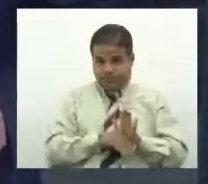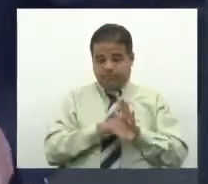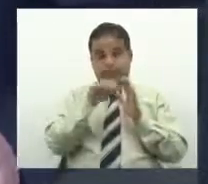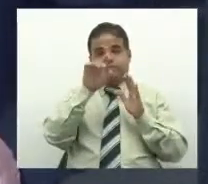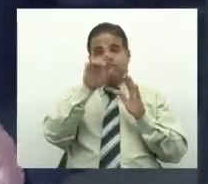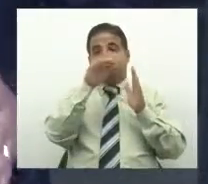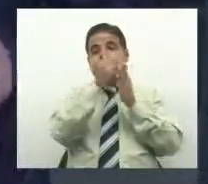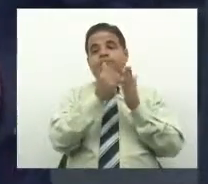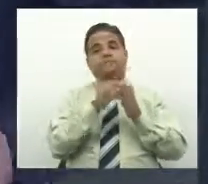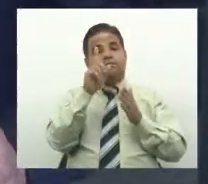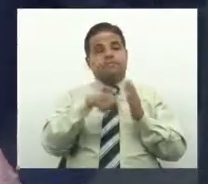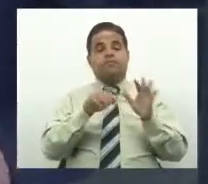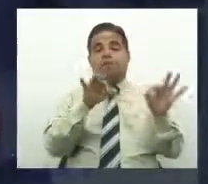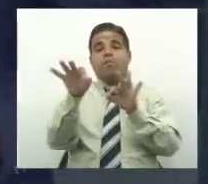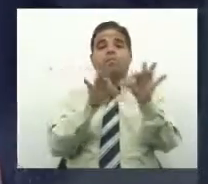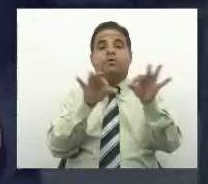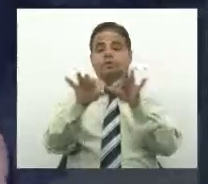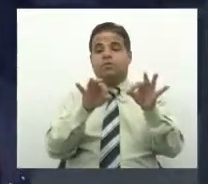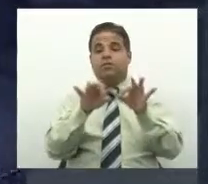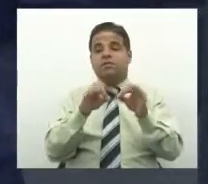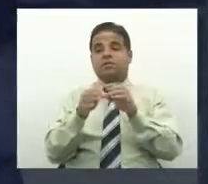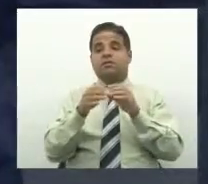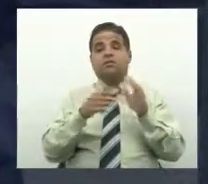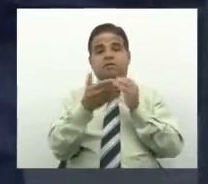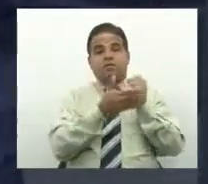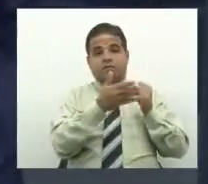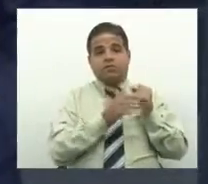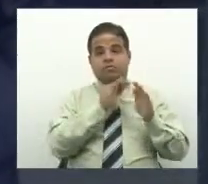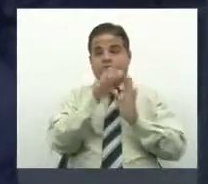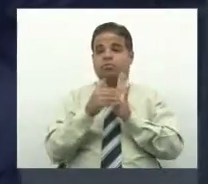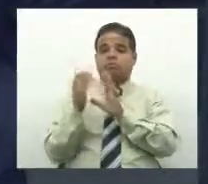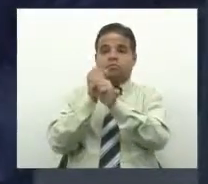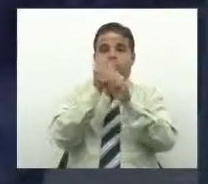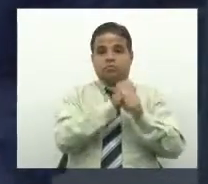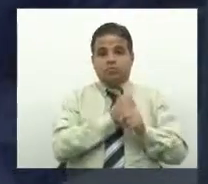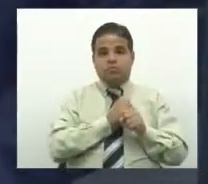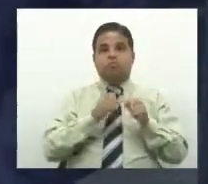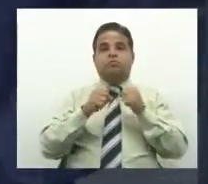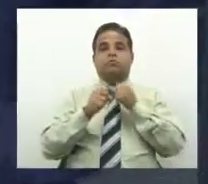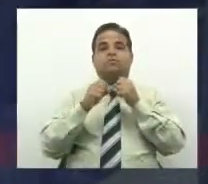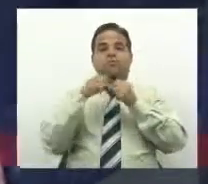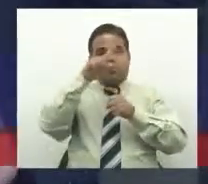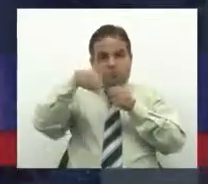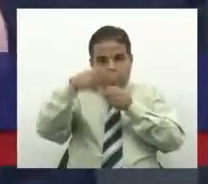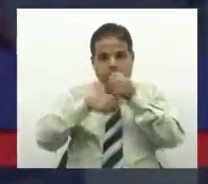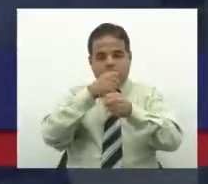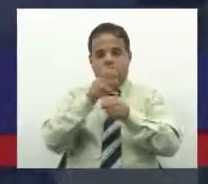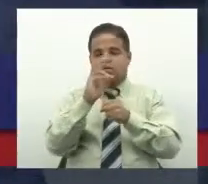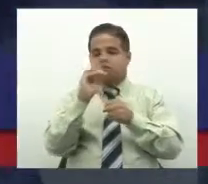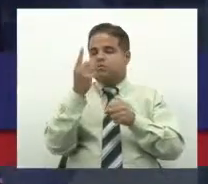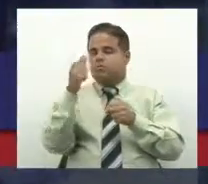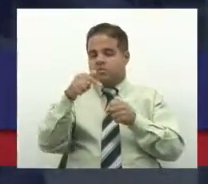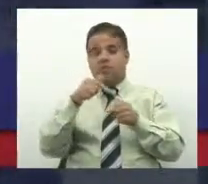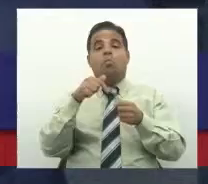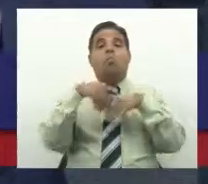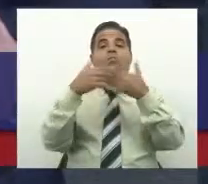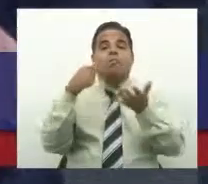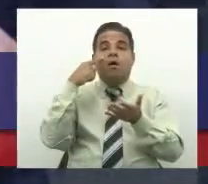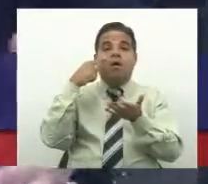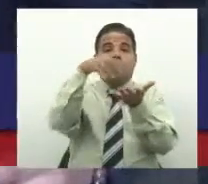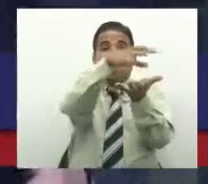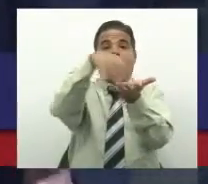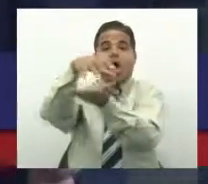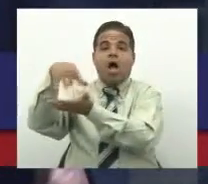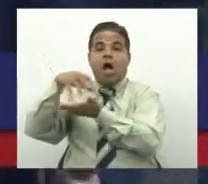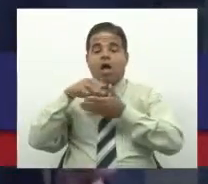diretriz orçamentária? É o projeto que vai balizar aí todo o orçamento do município para o ano de 2017, em quais áreas o governo